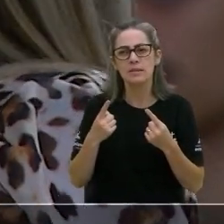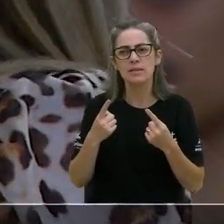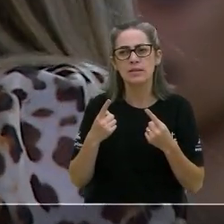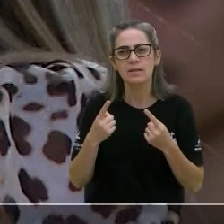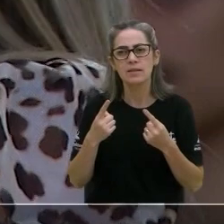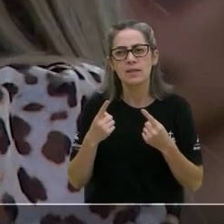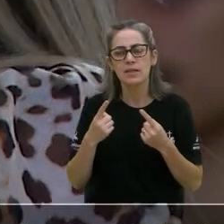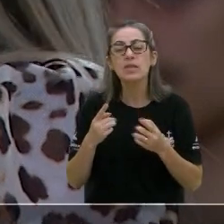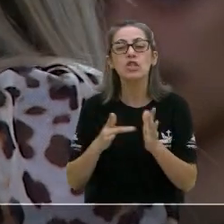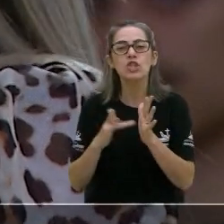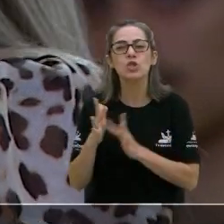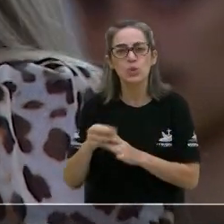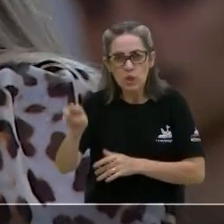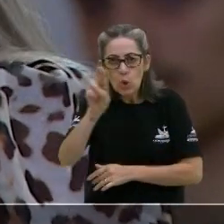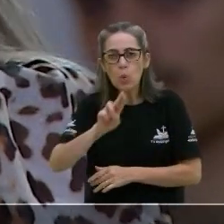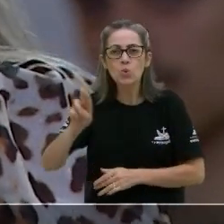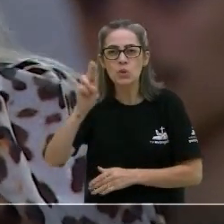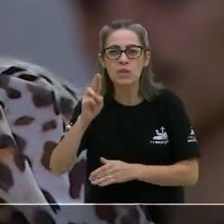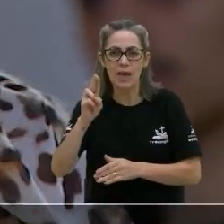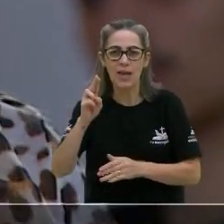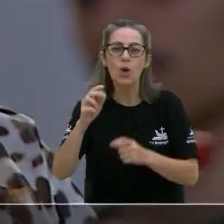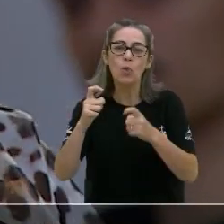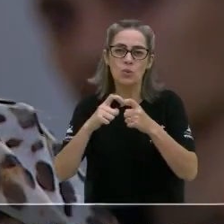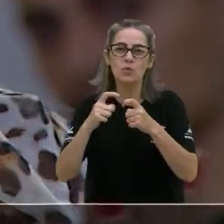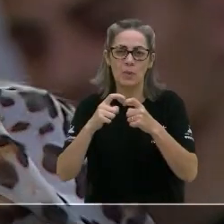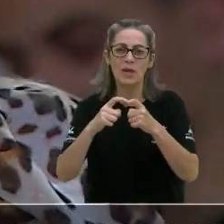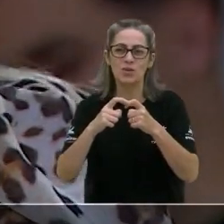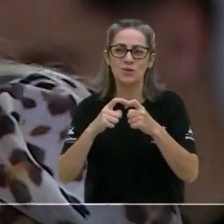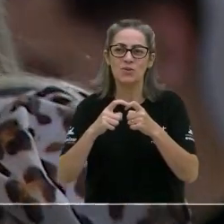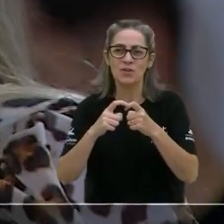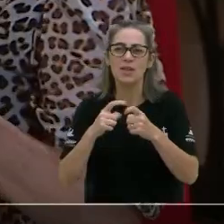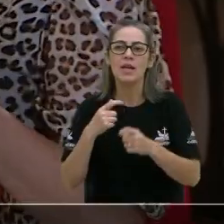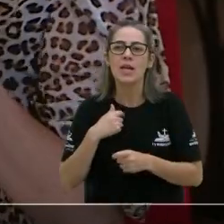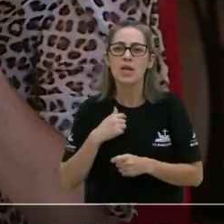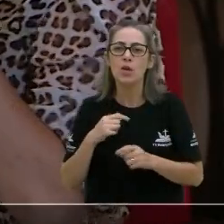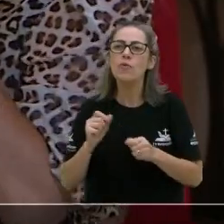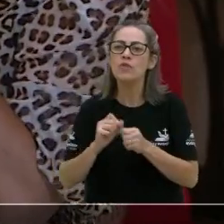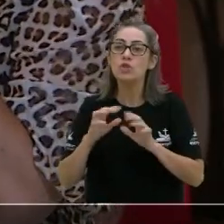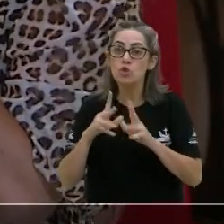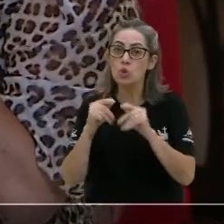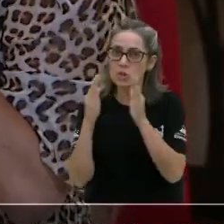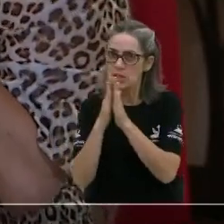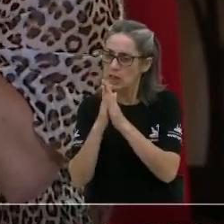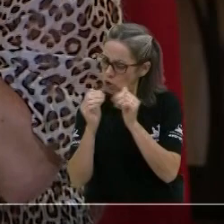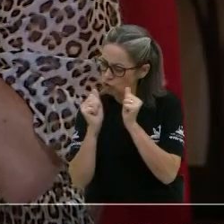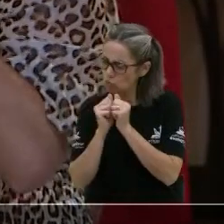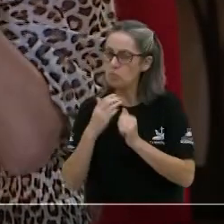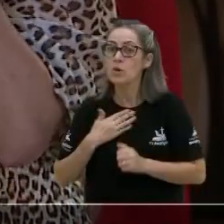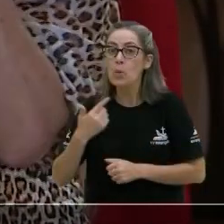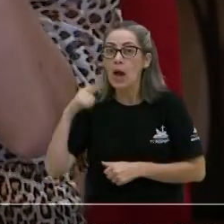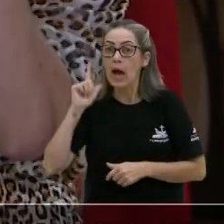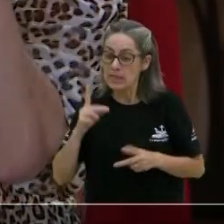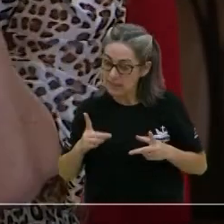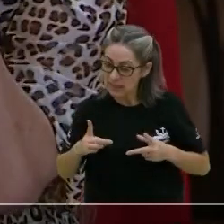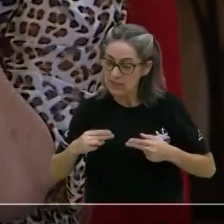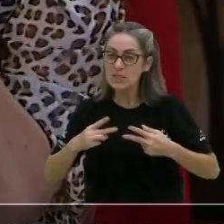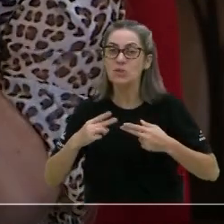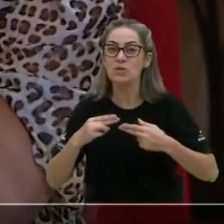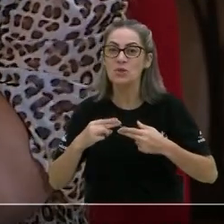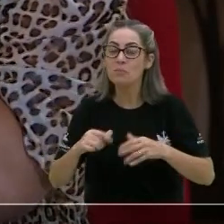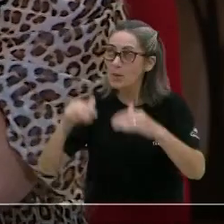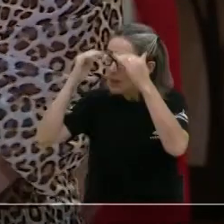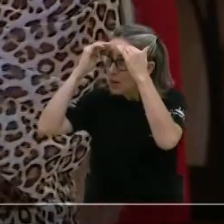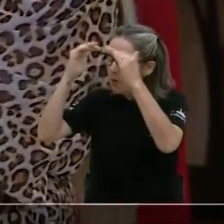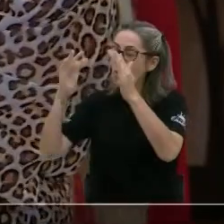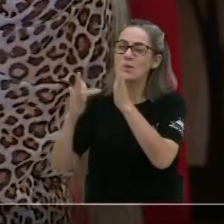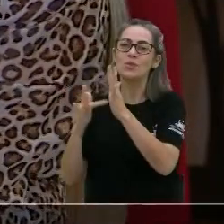só instrumentos na mão de Jesus das Santas Chagas. Eu fiz todos rezarem lá comigo, e para honra e glória de nosso Senhor